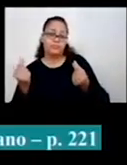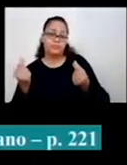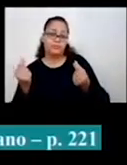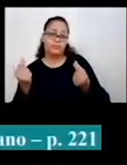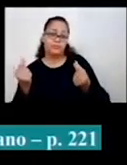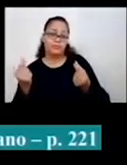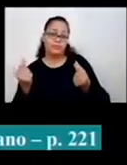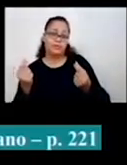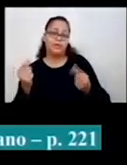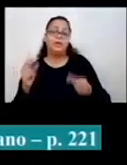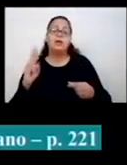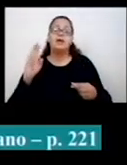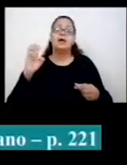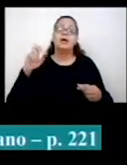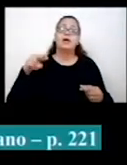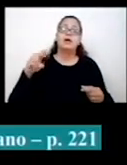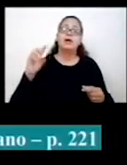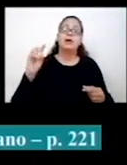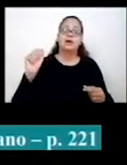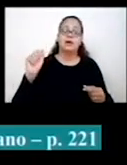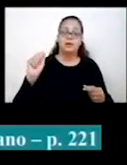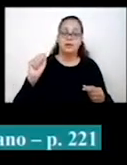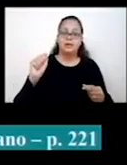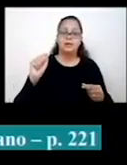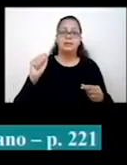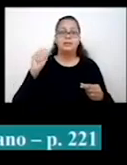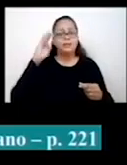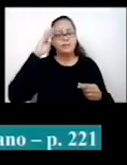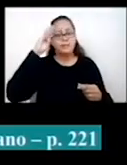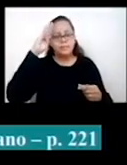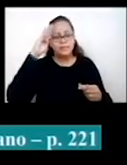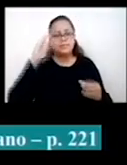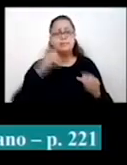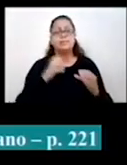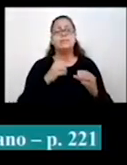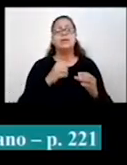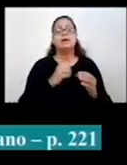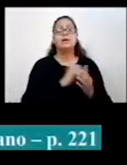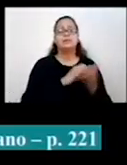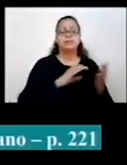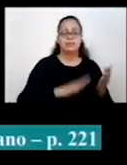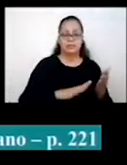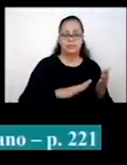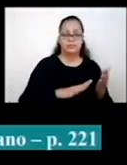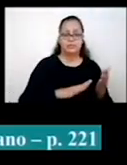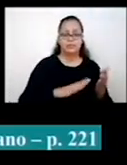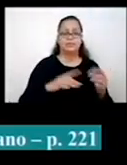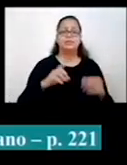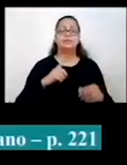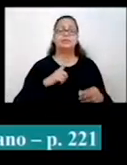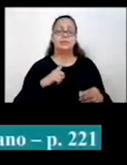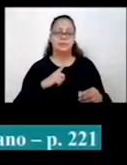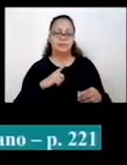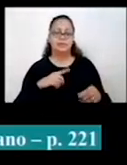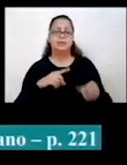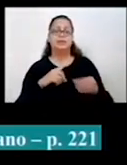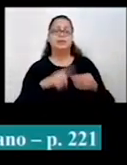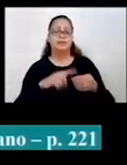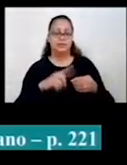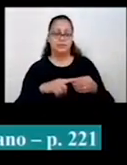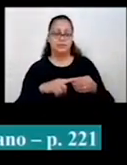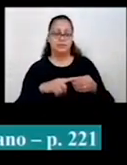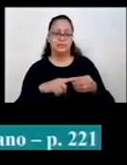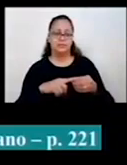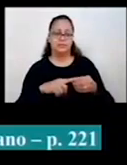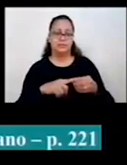aquisitivo, certo? Qual a renda per capita, quais as principais atividades econômicas que se tem nessa cidade, Então são diferenças aí do